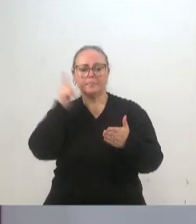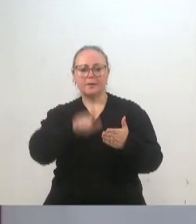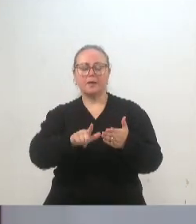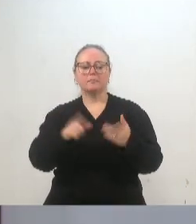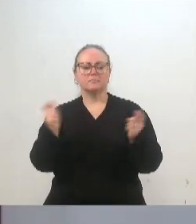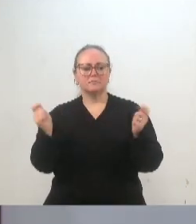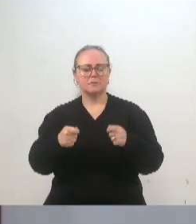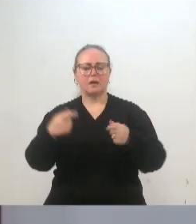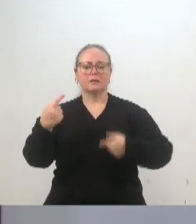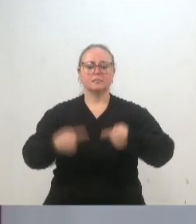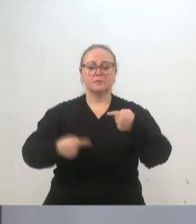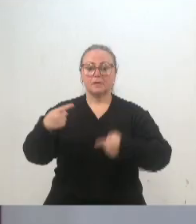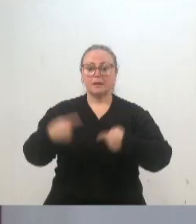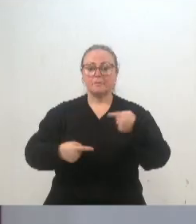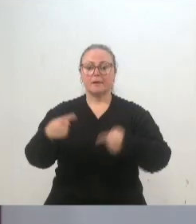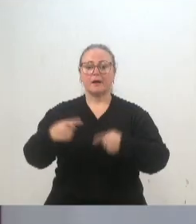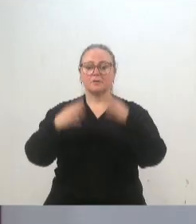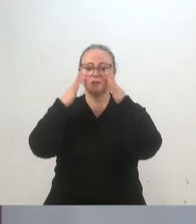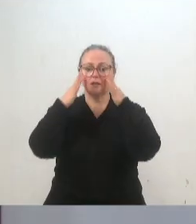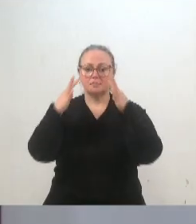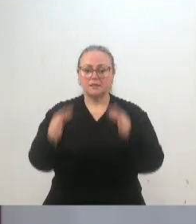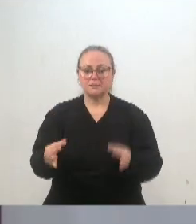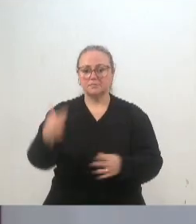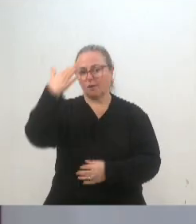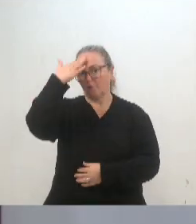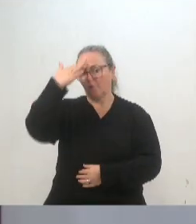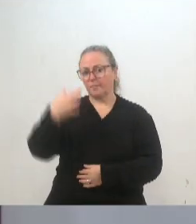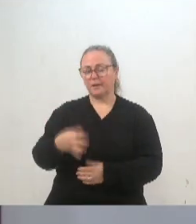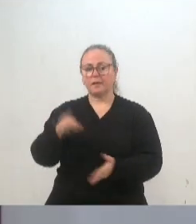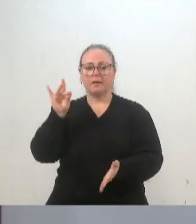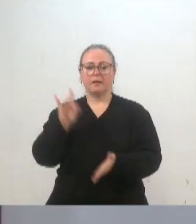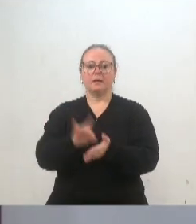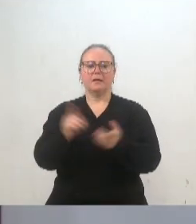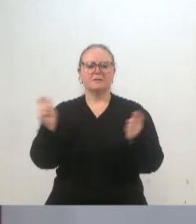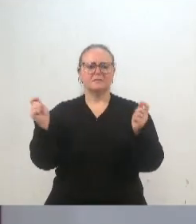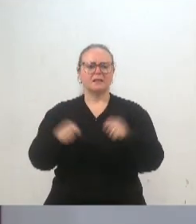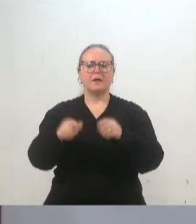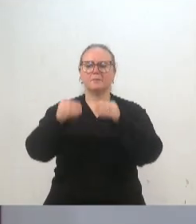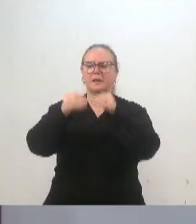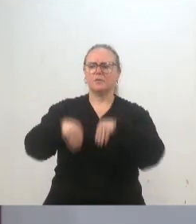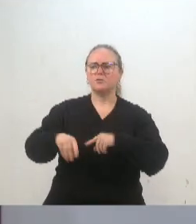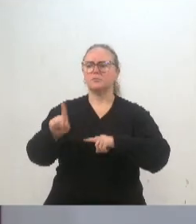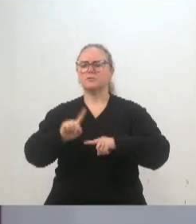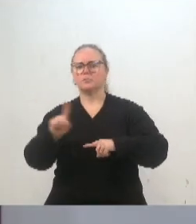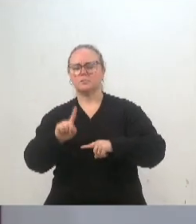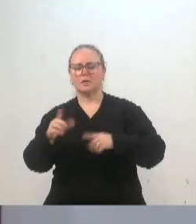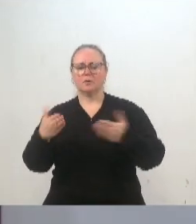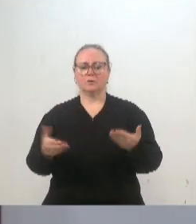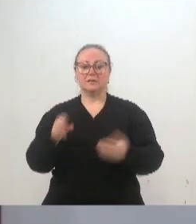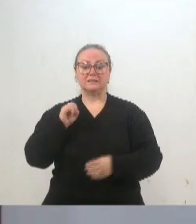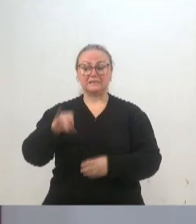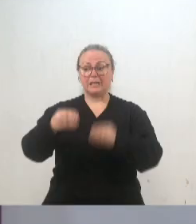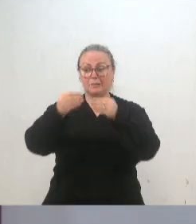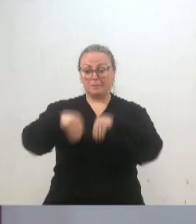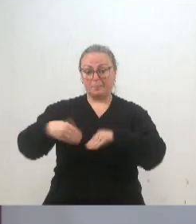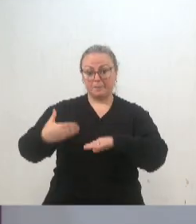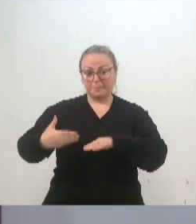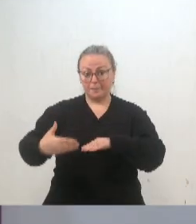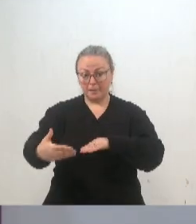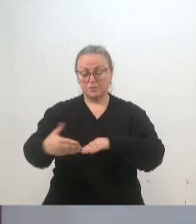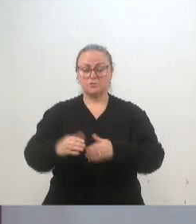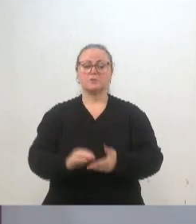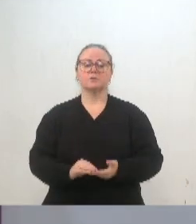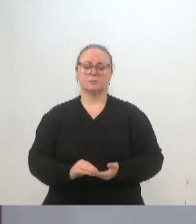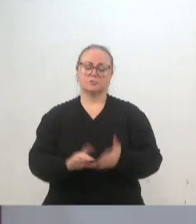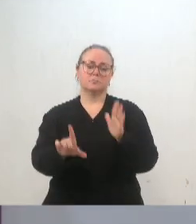debate, para ouvir, entender se de fato ou não restou prejudicado, porque se restou prejudicado, é uma